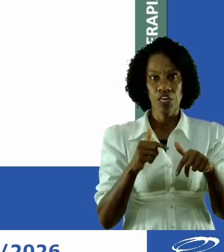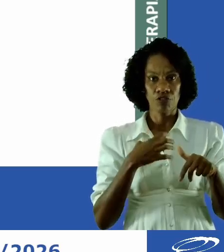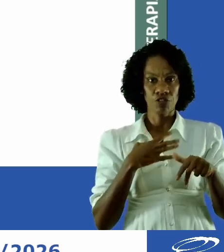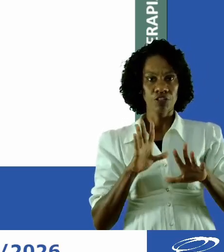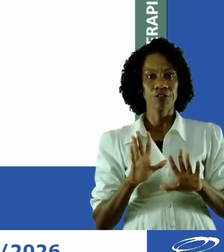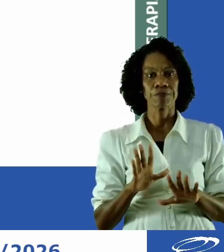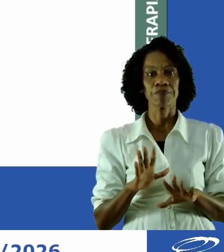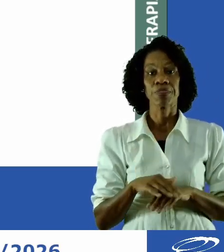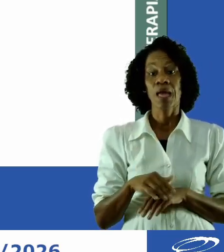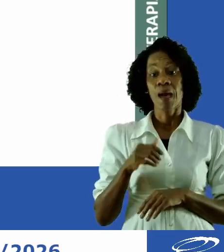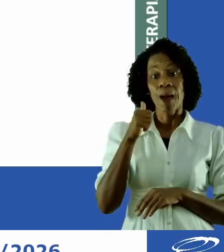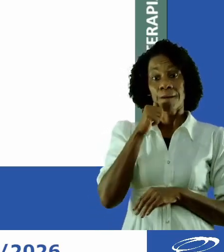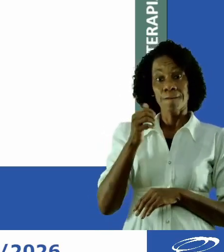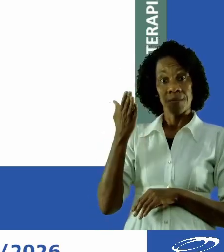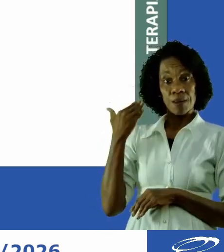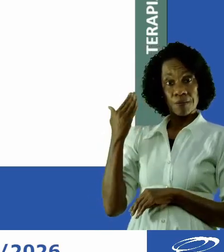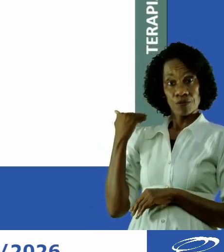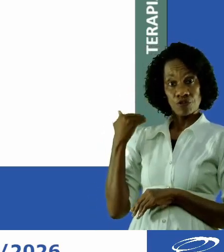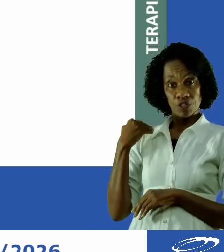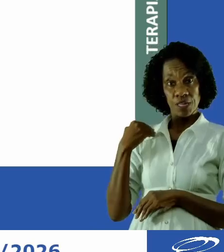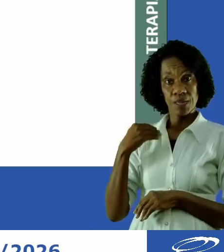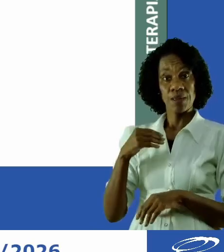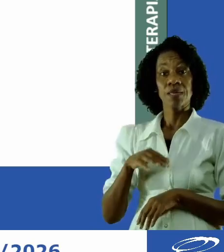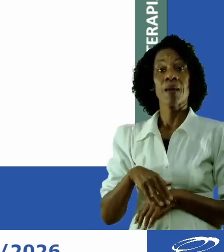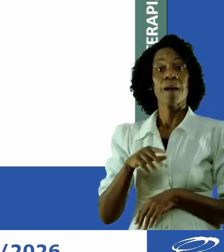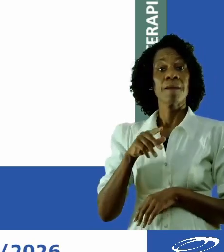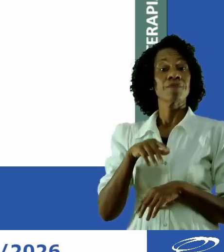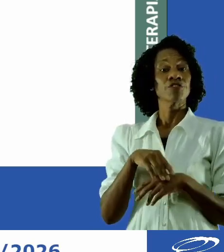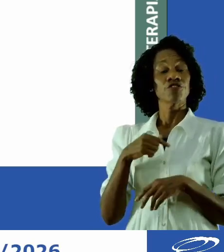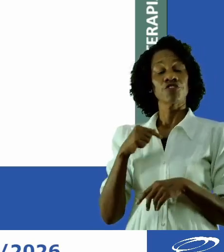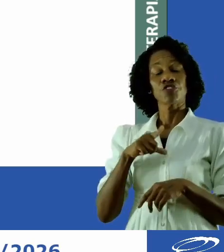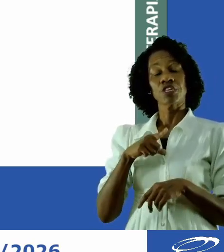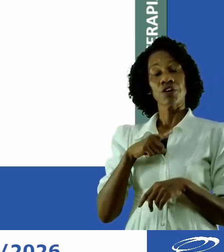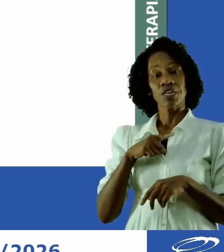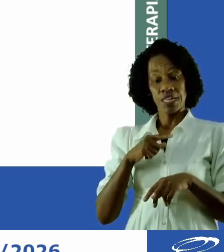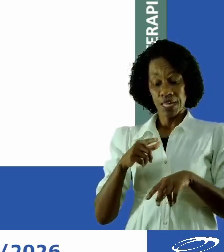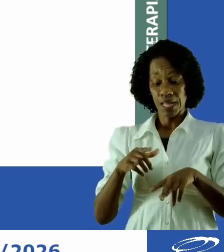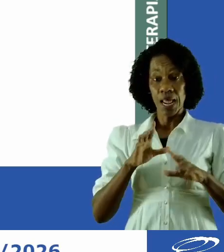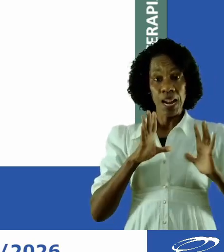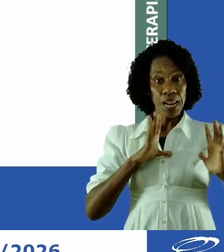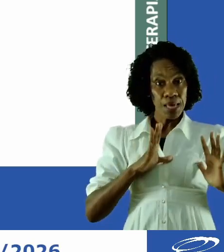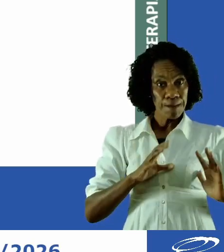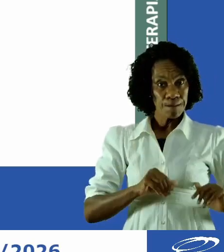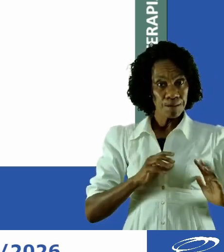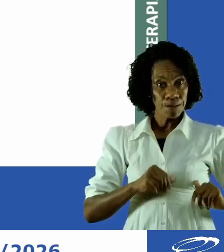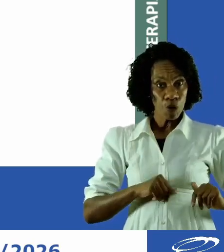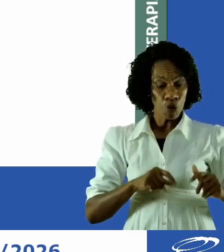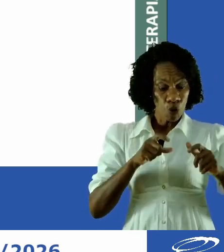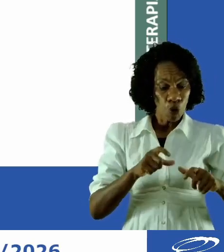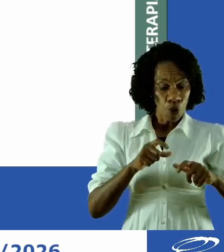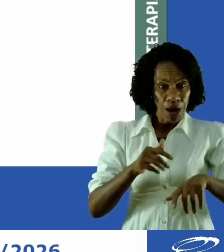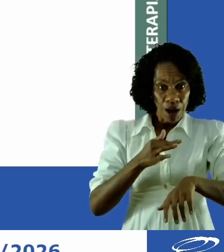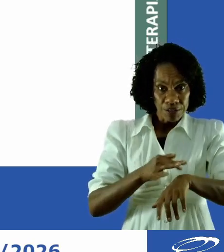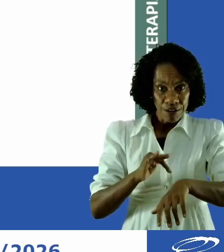MRSE, uma atoplasia total infectada precoce aguda, foi feita a limpeza e desbridamento, tratada com daptomicina 10 mg por